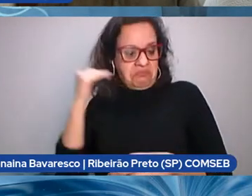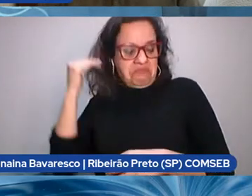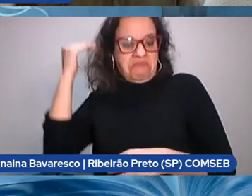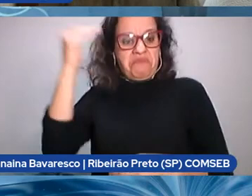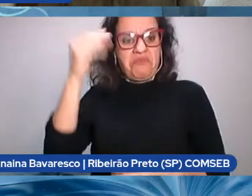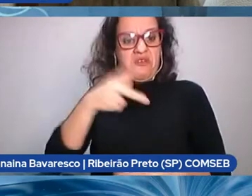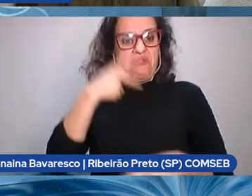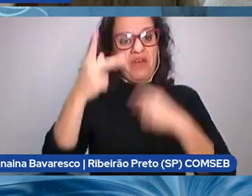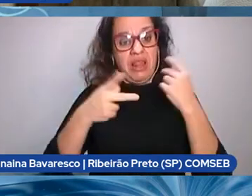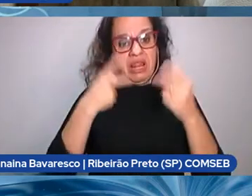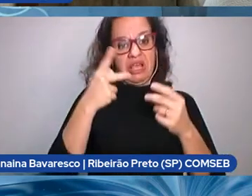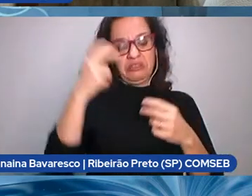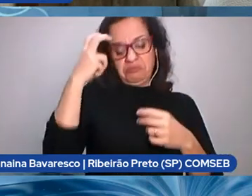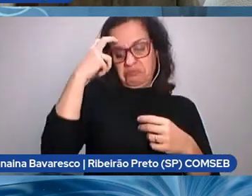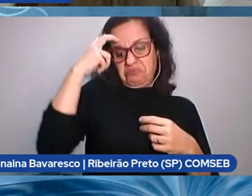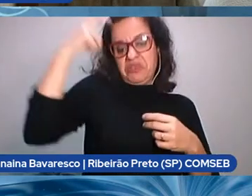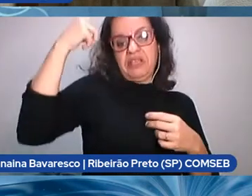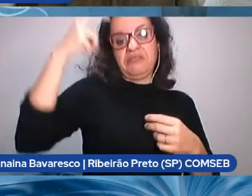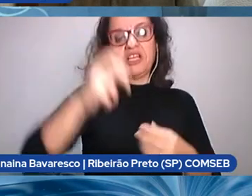de intelectual,